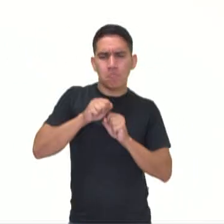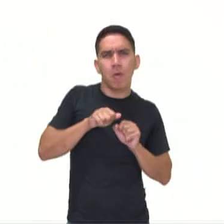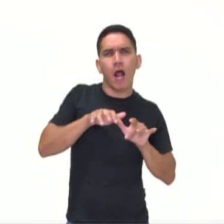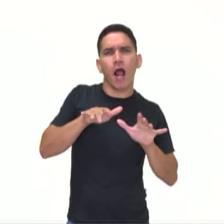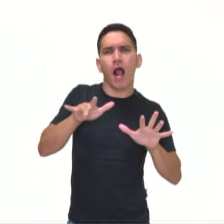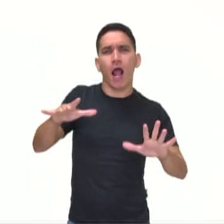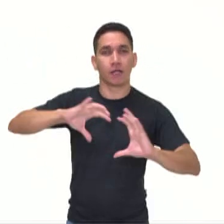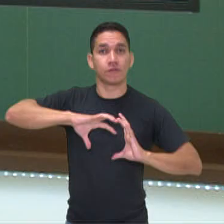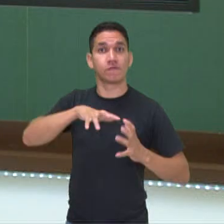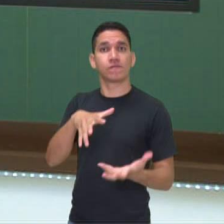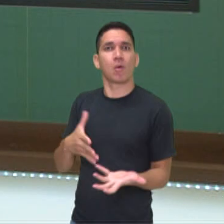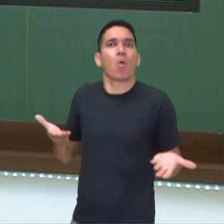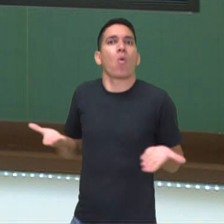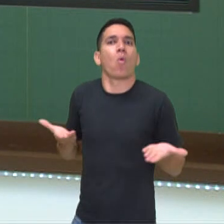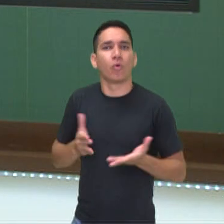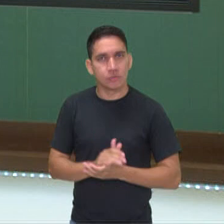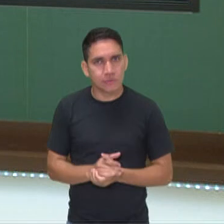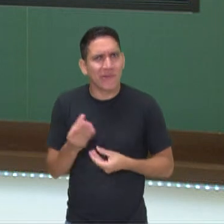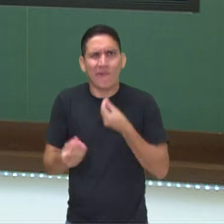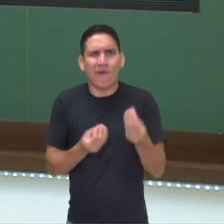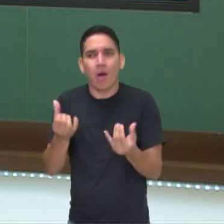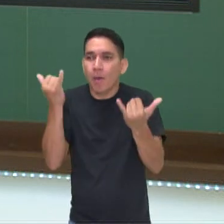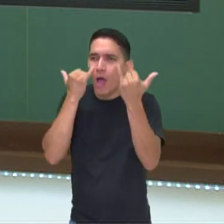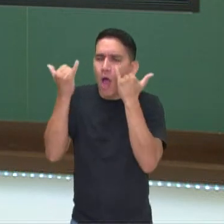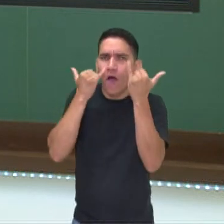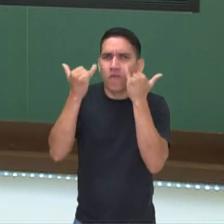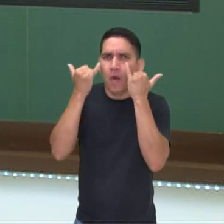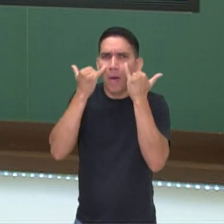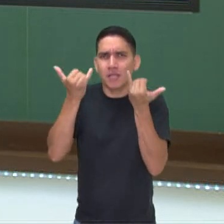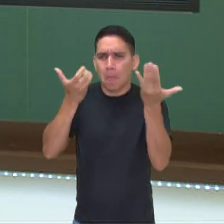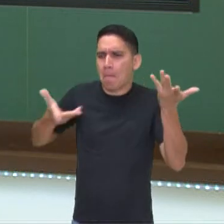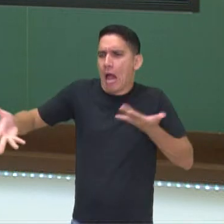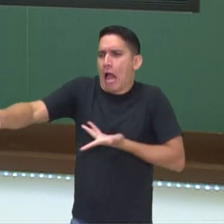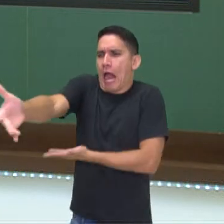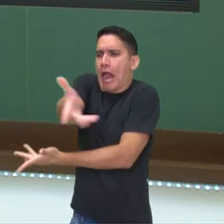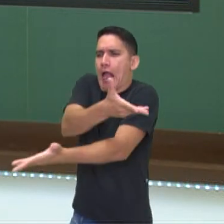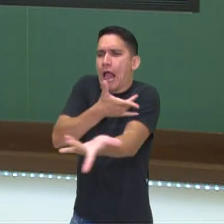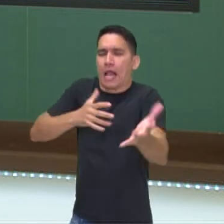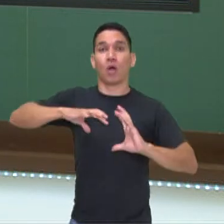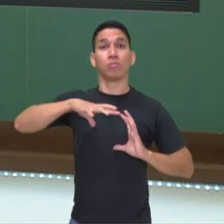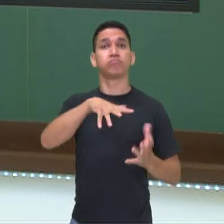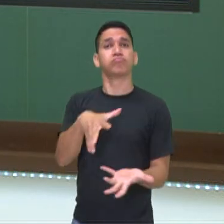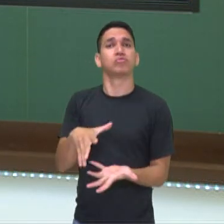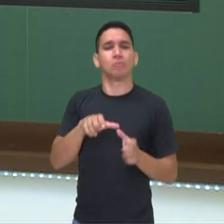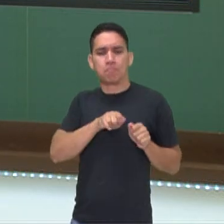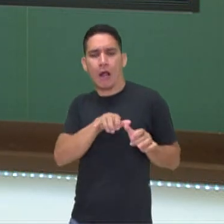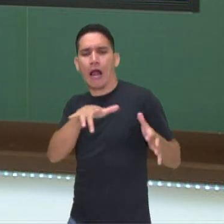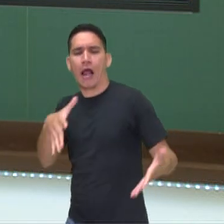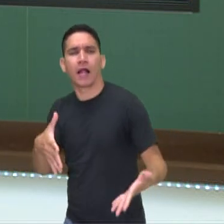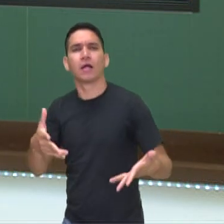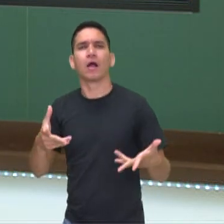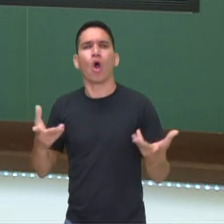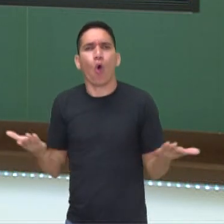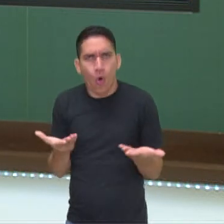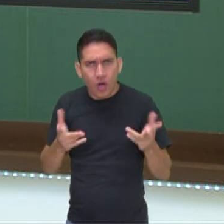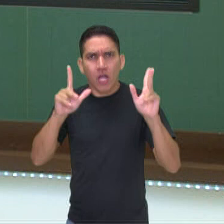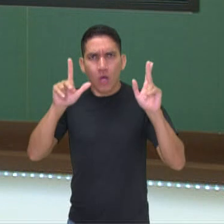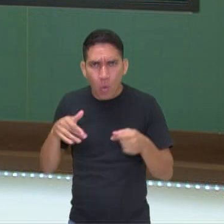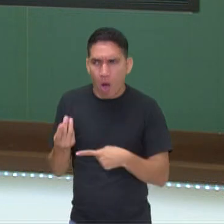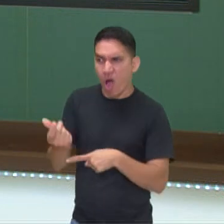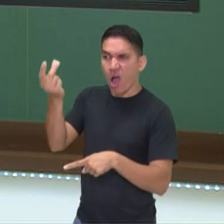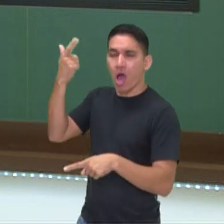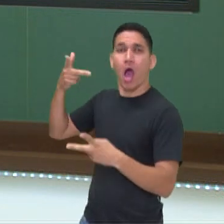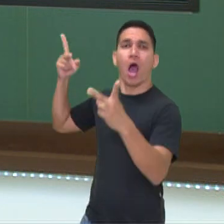atual? Como que essas informações elas circulam no mundo de hoje? Será que elas circulam da mesma forma que elas circulavam